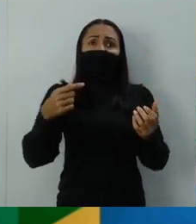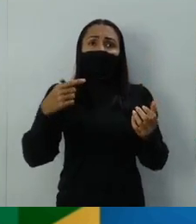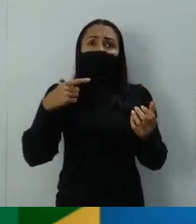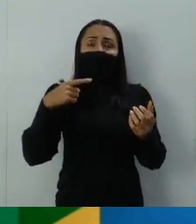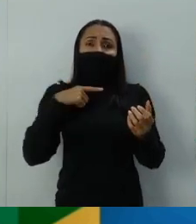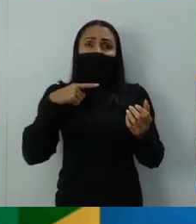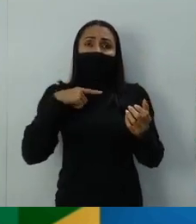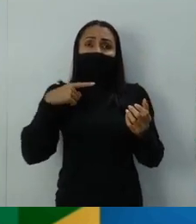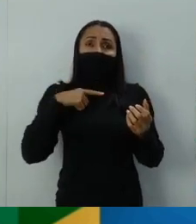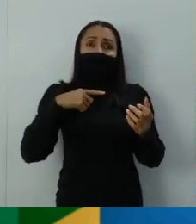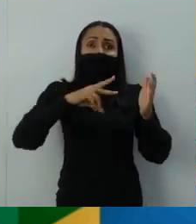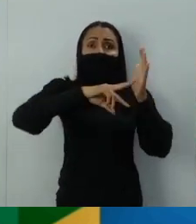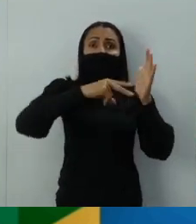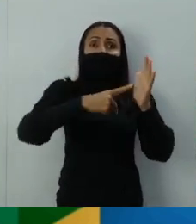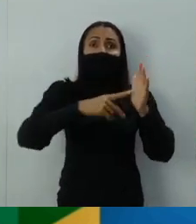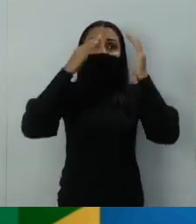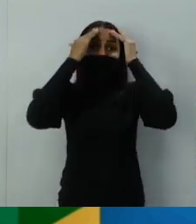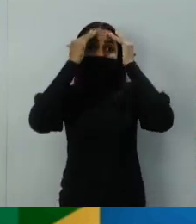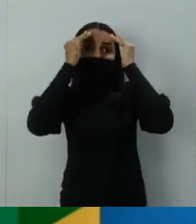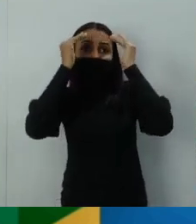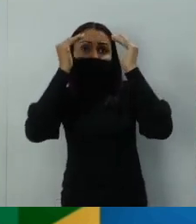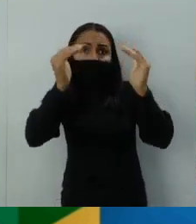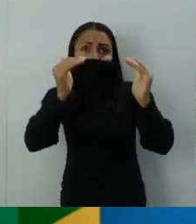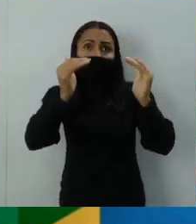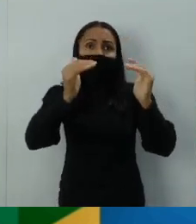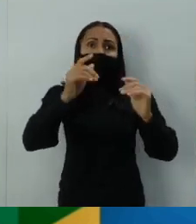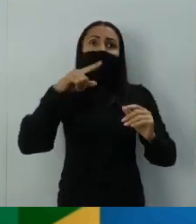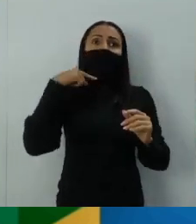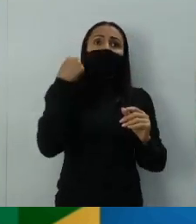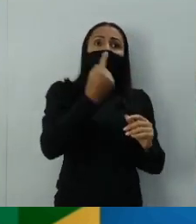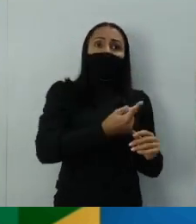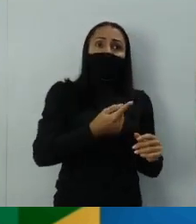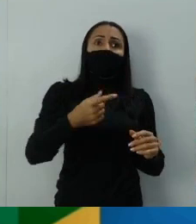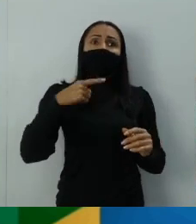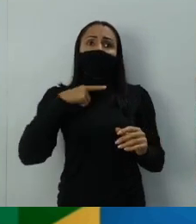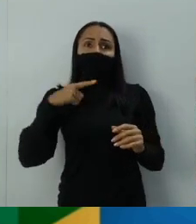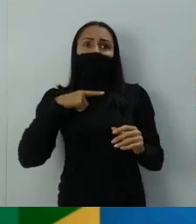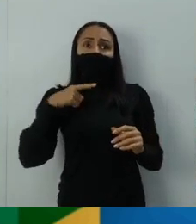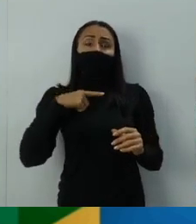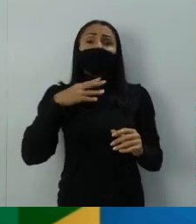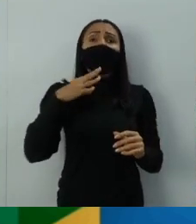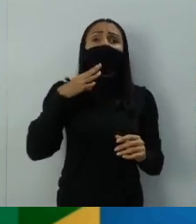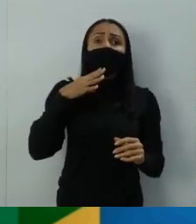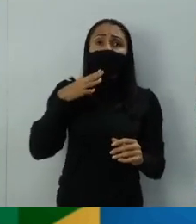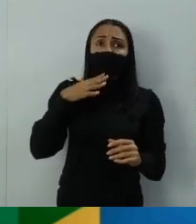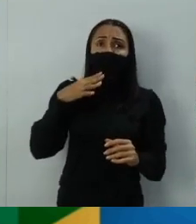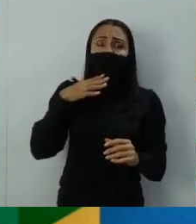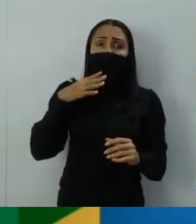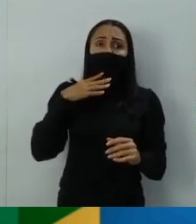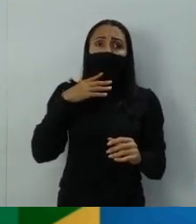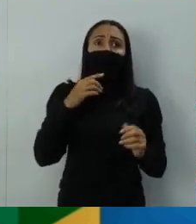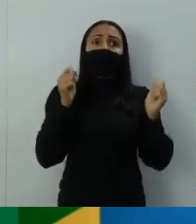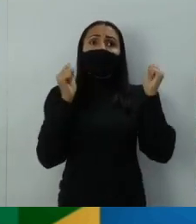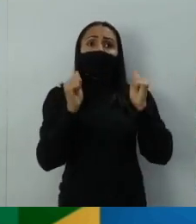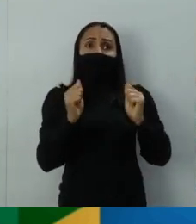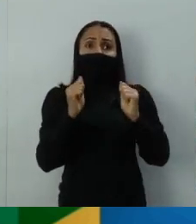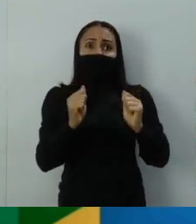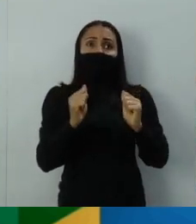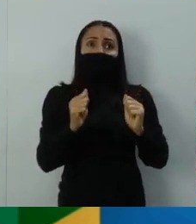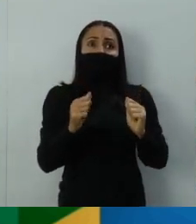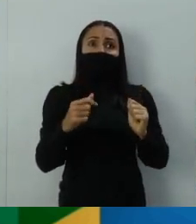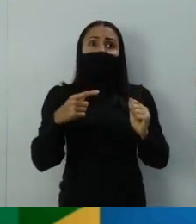necessidade de nós termos em conta o conhecimento que pode ser chamado de ilusório, que visa